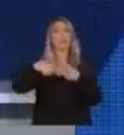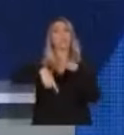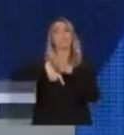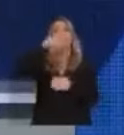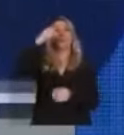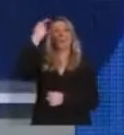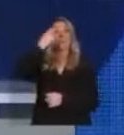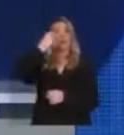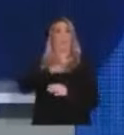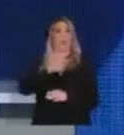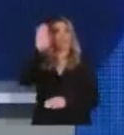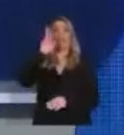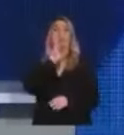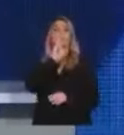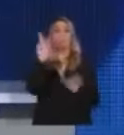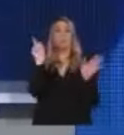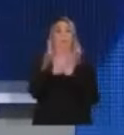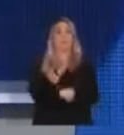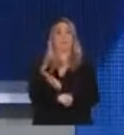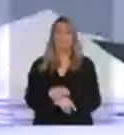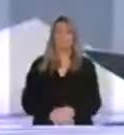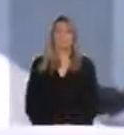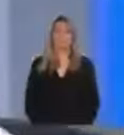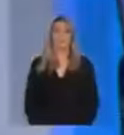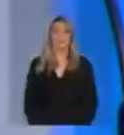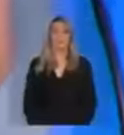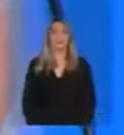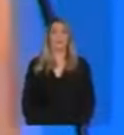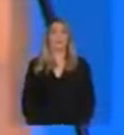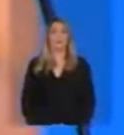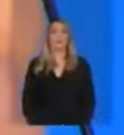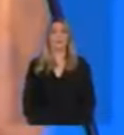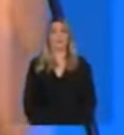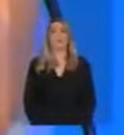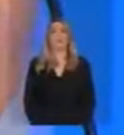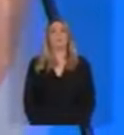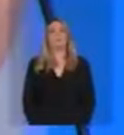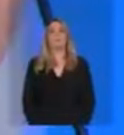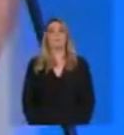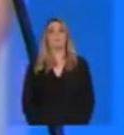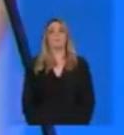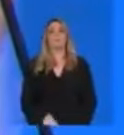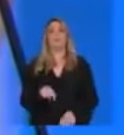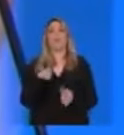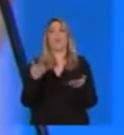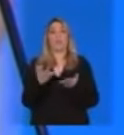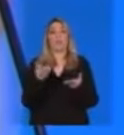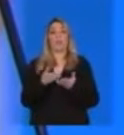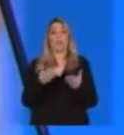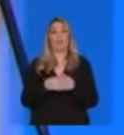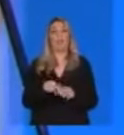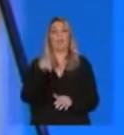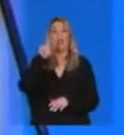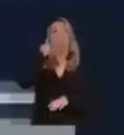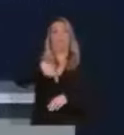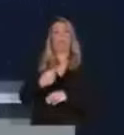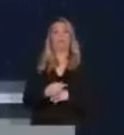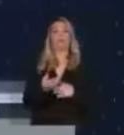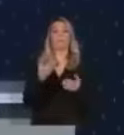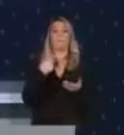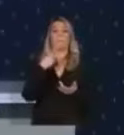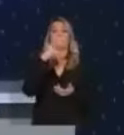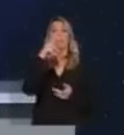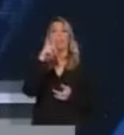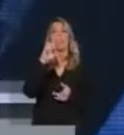primeiro candidato a responder essa pergunta será o candidato Pedro Paulo o senhor tem um